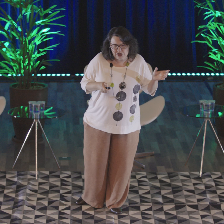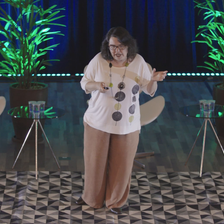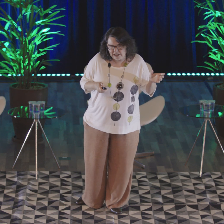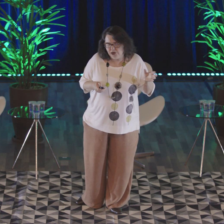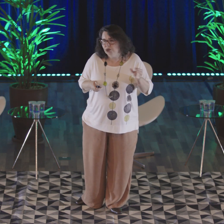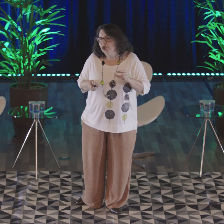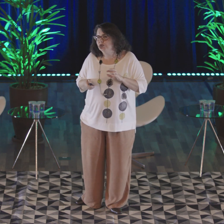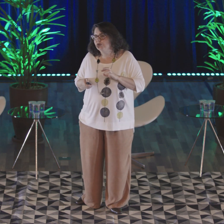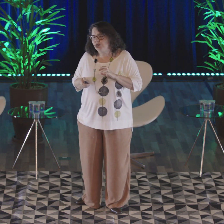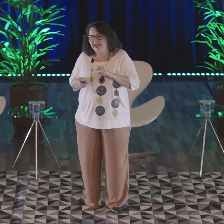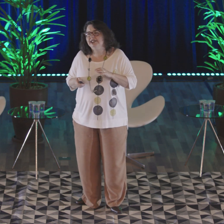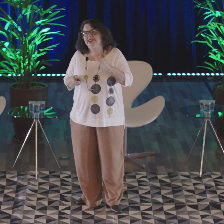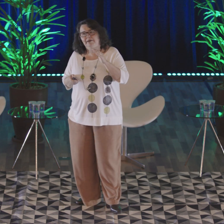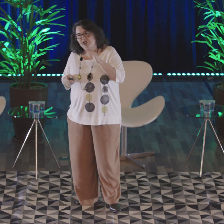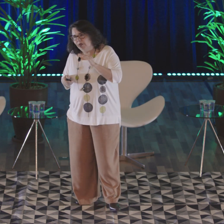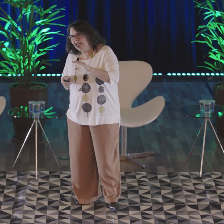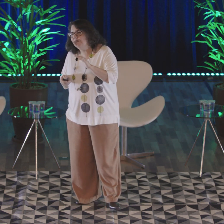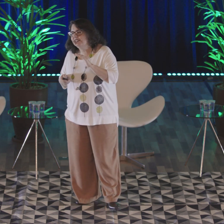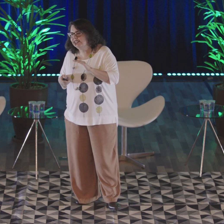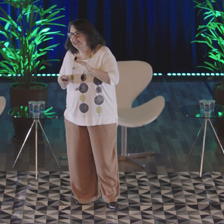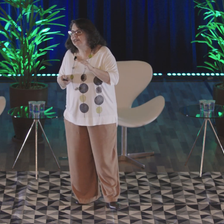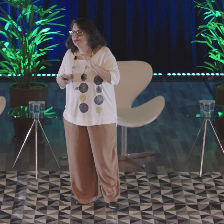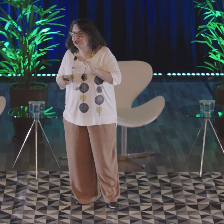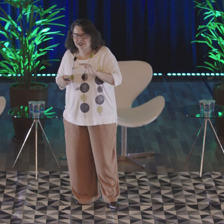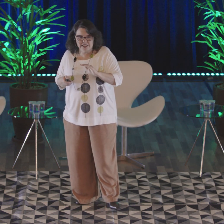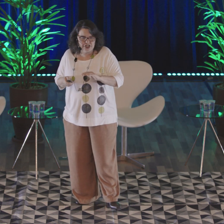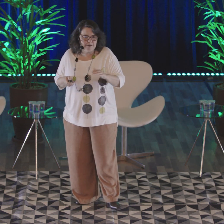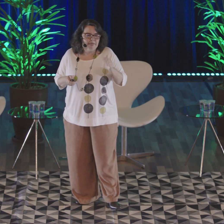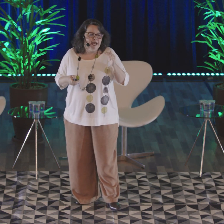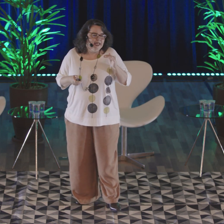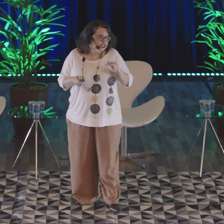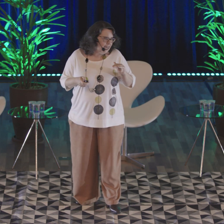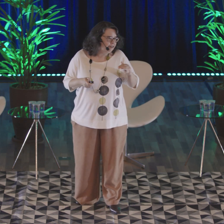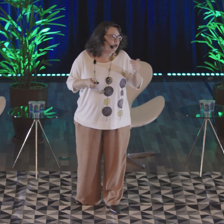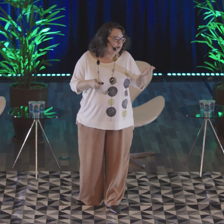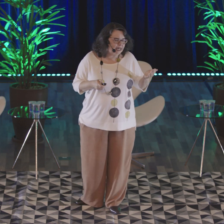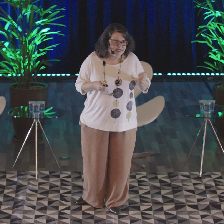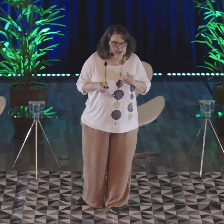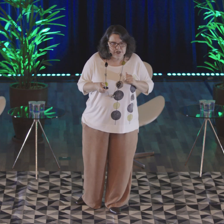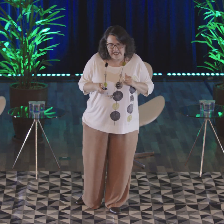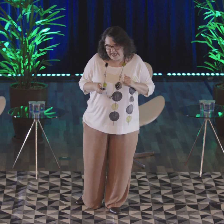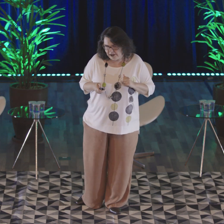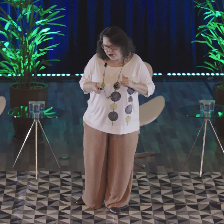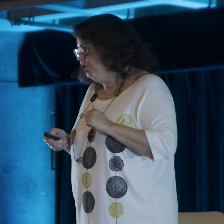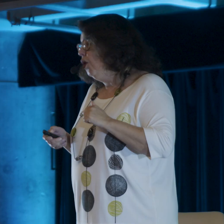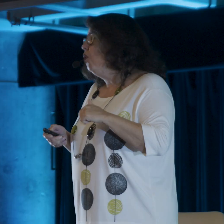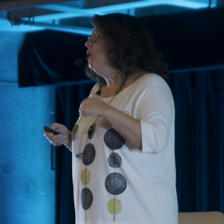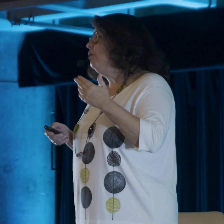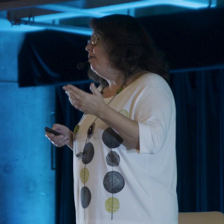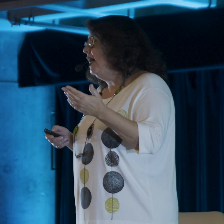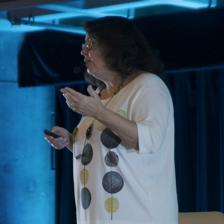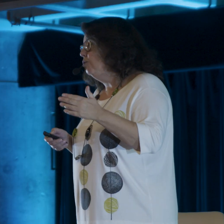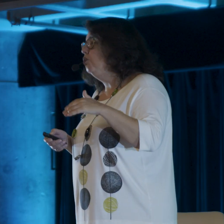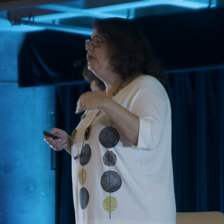pequeninos objetos, muitos dos quais também só eram acessíveis mediante chave ou mecanismos secretos.